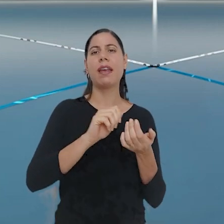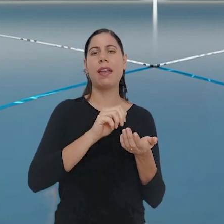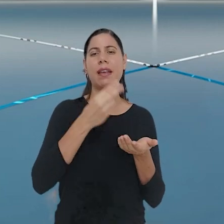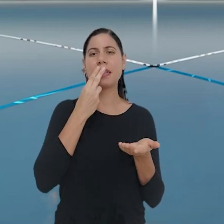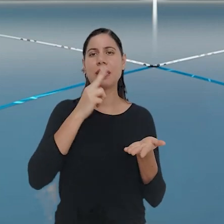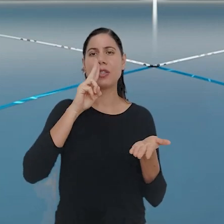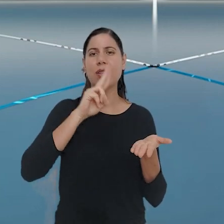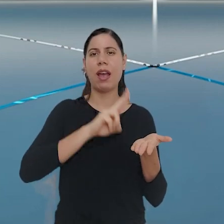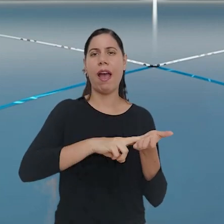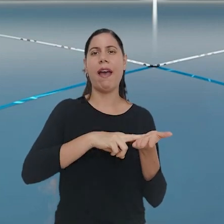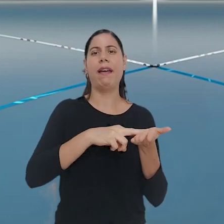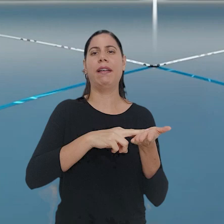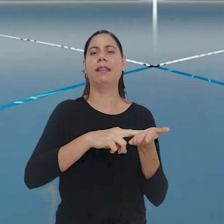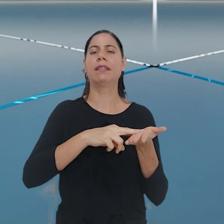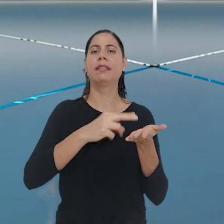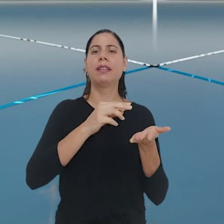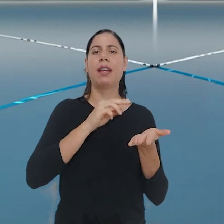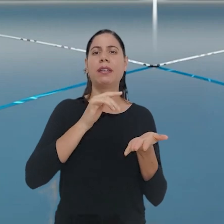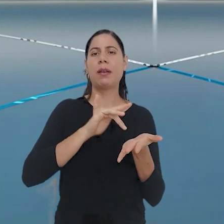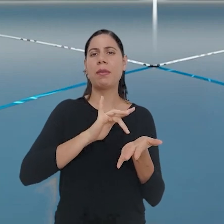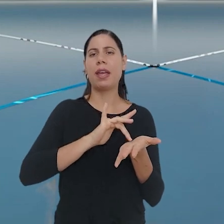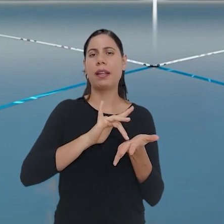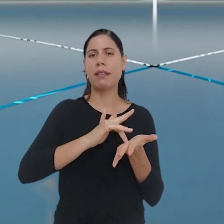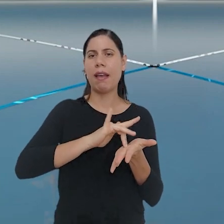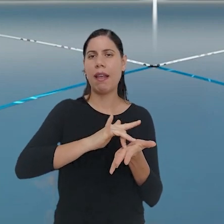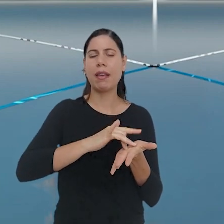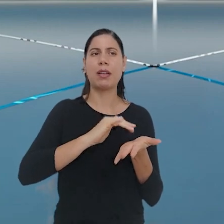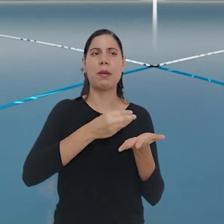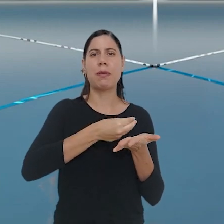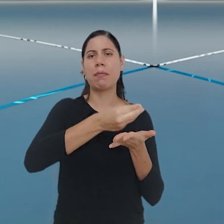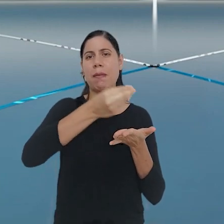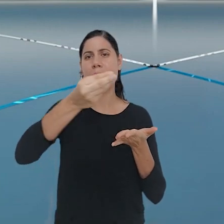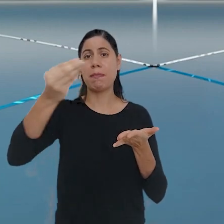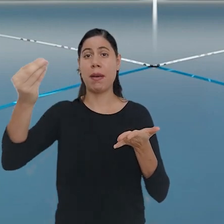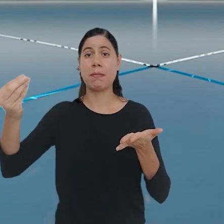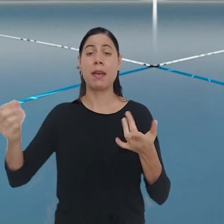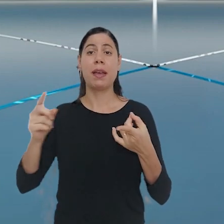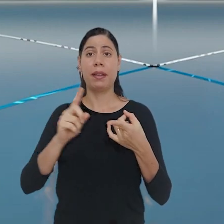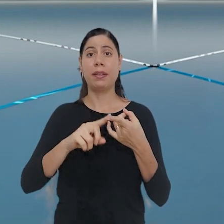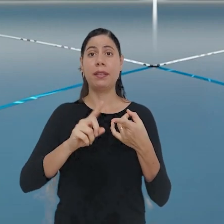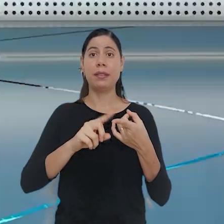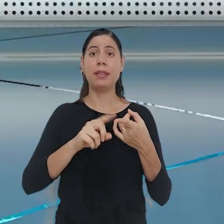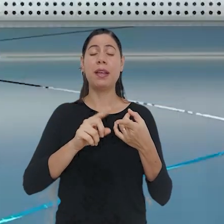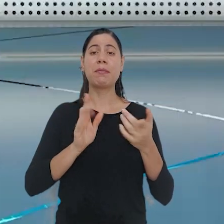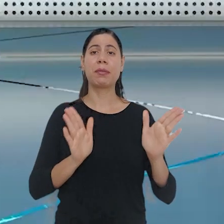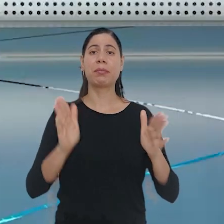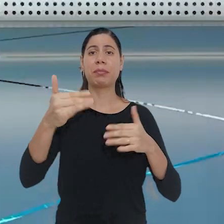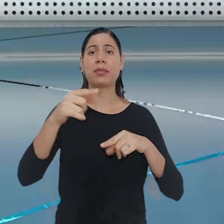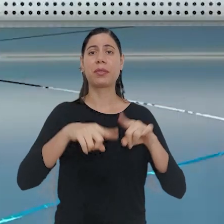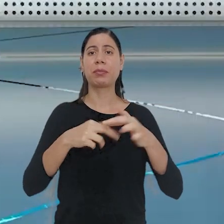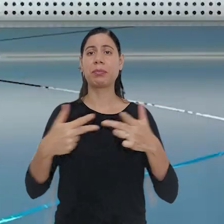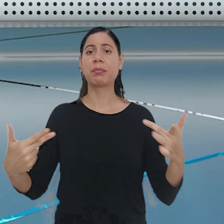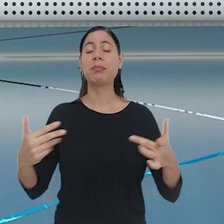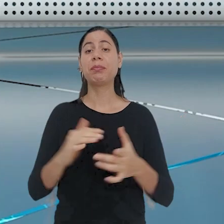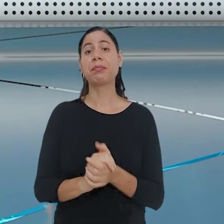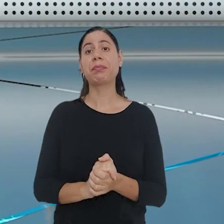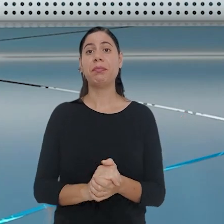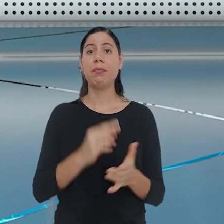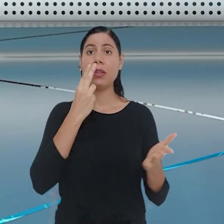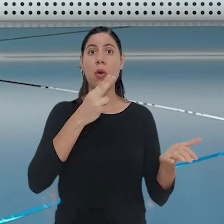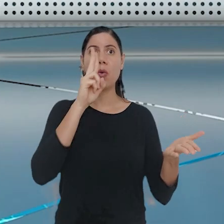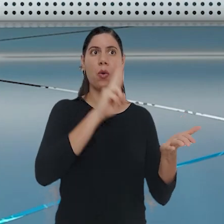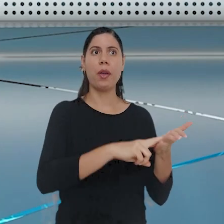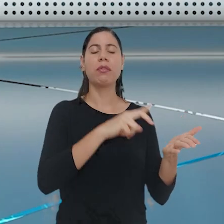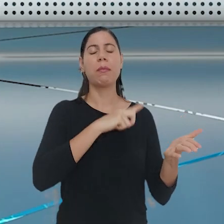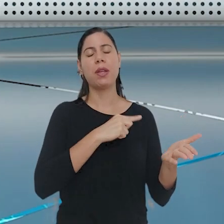de cartas, cartões postais e telegramas. Isso sem falar das encomendas. Além disso, os Correios